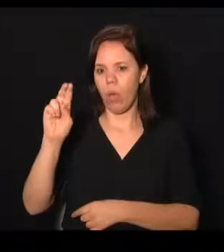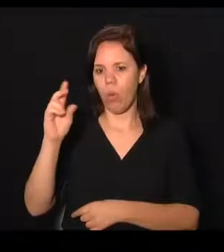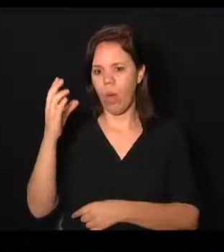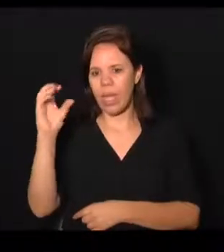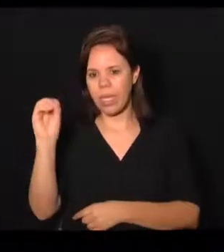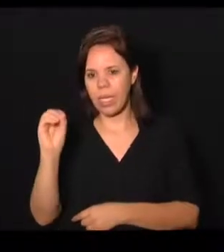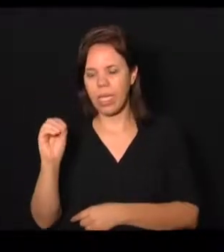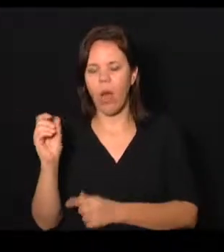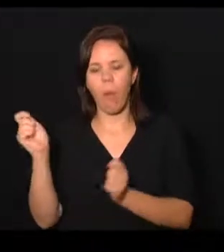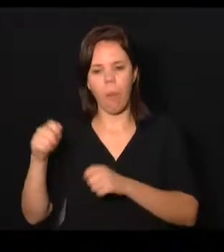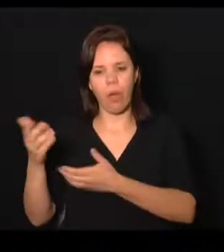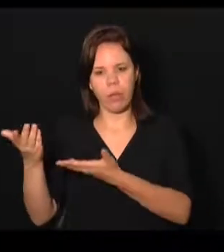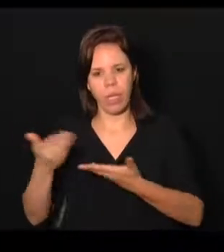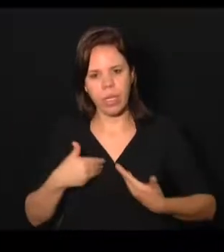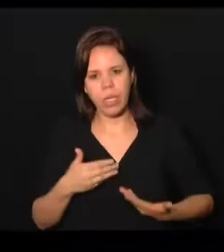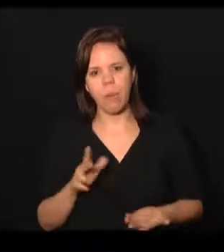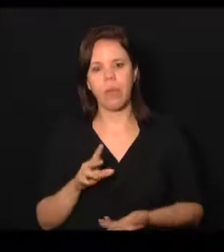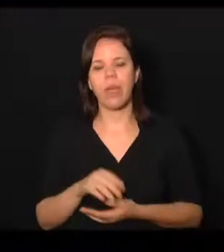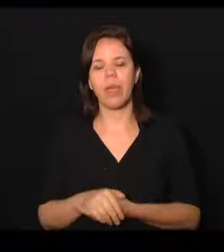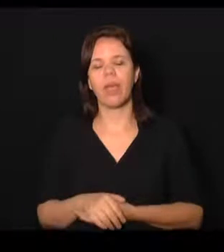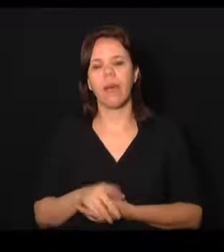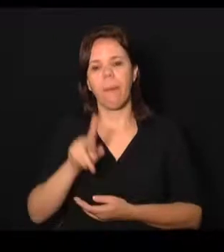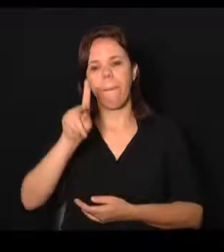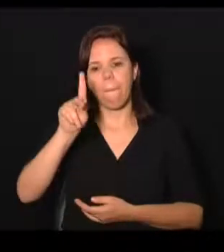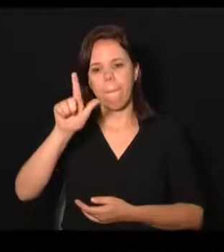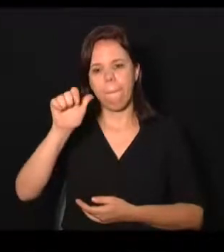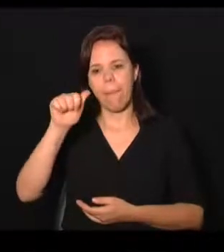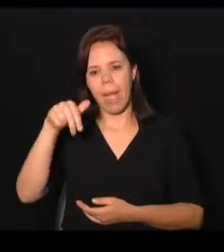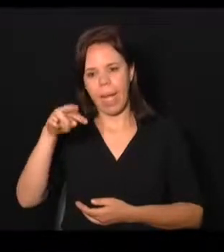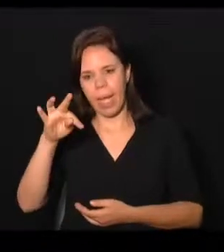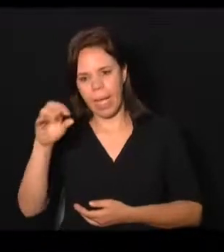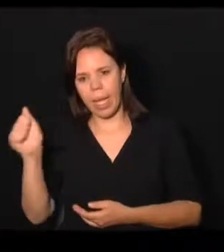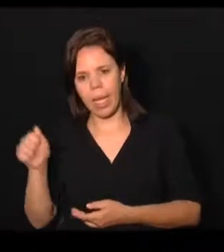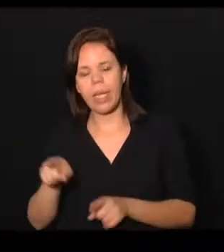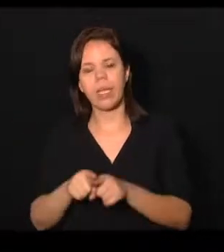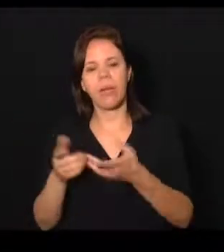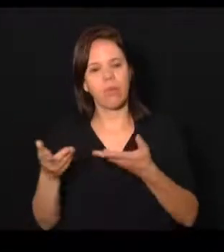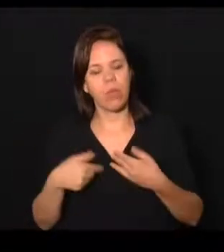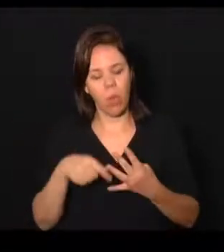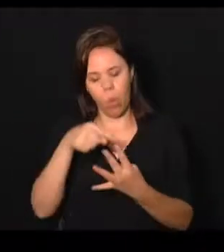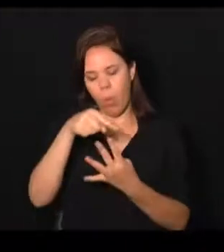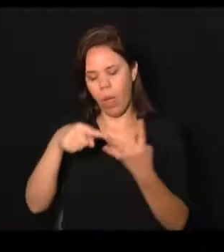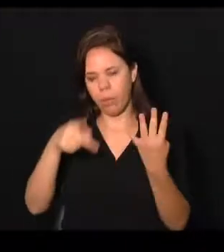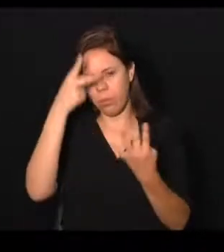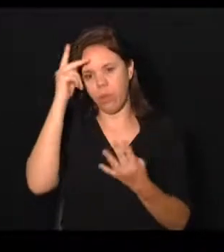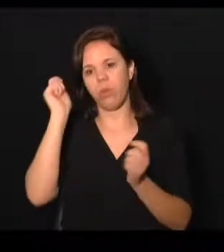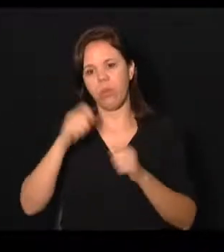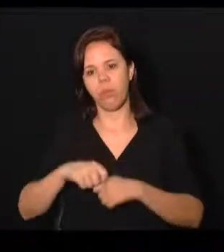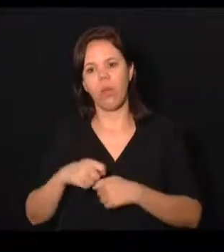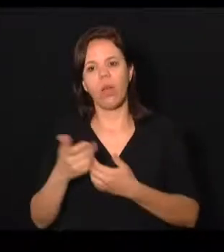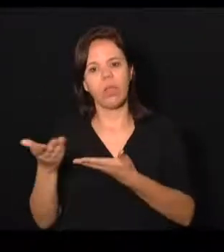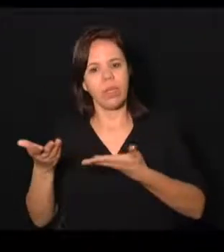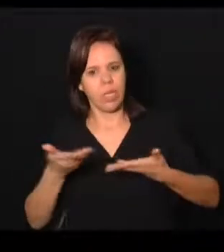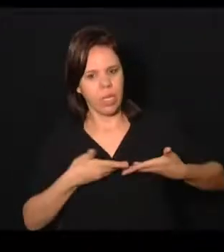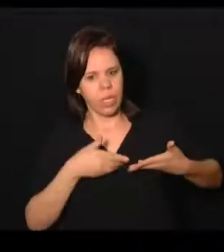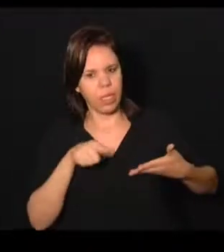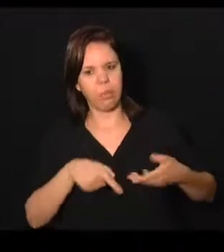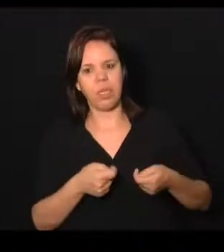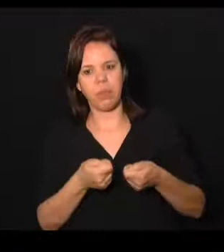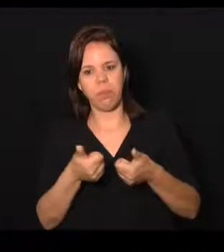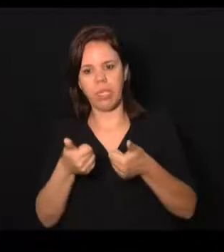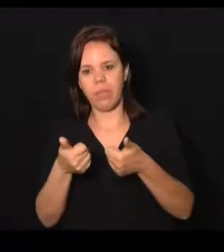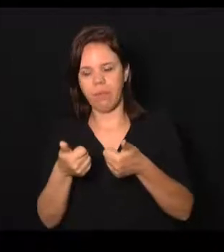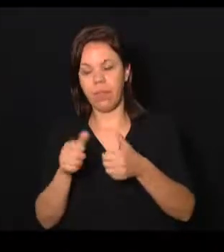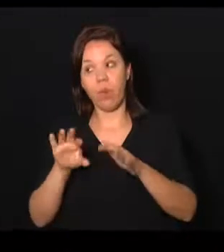fações. Então, por isso a gente diz que numa doação você consegue beneficiar no mínimo 4 pessoas. Às vezes até mais, porque, por